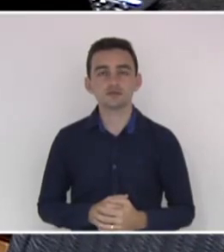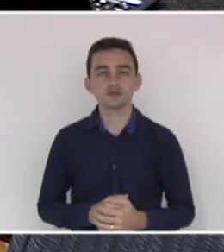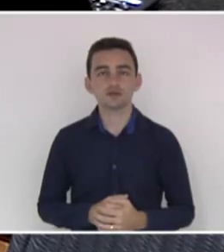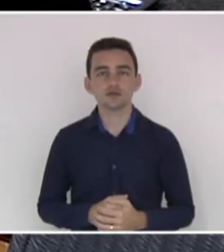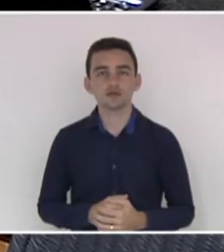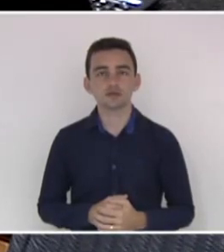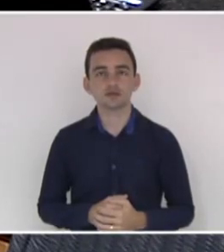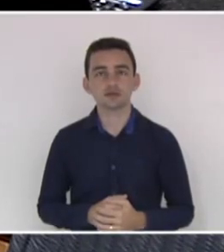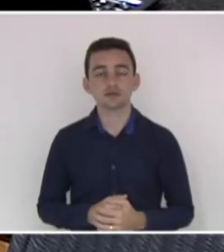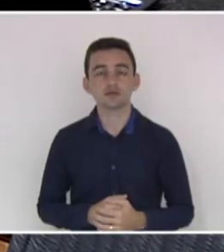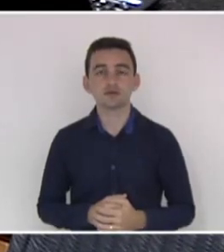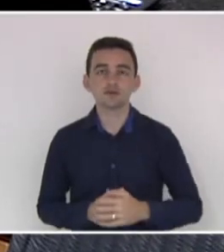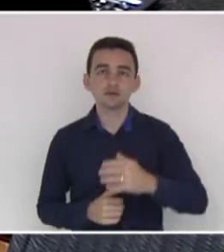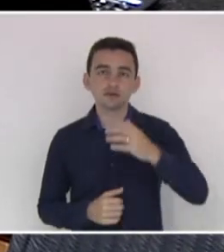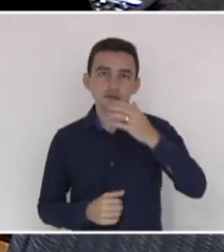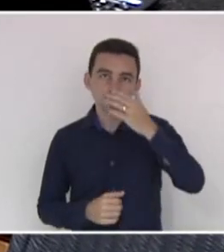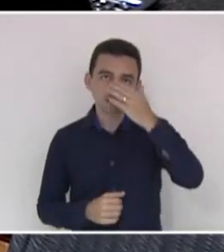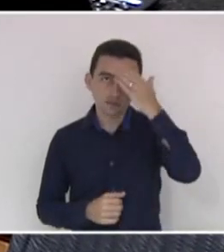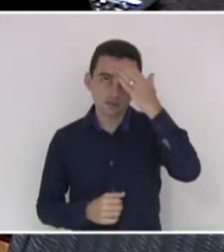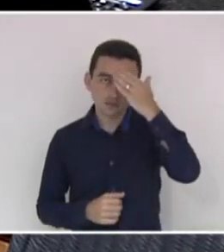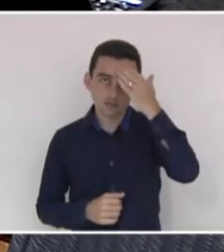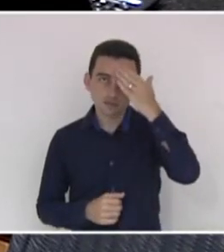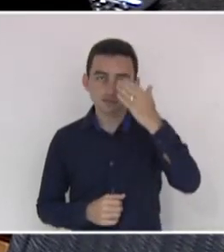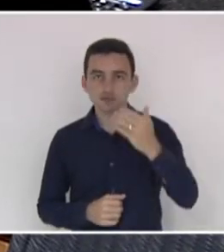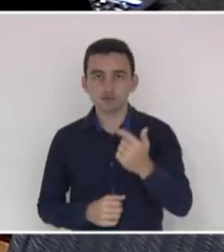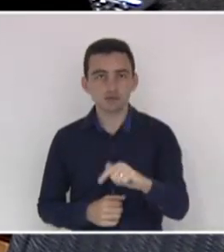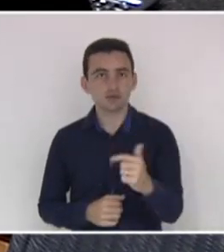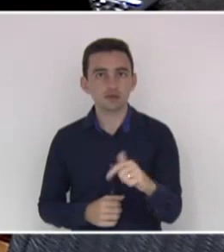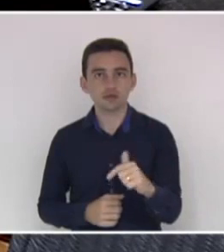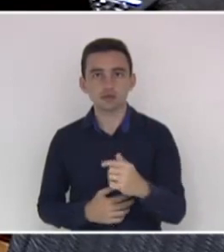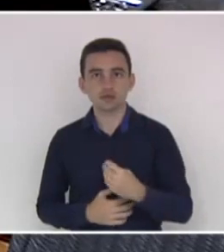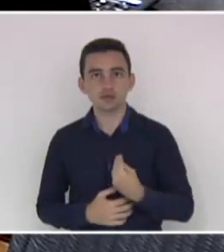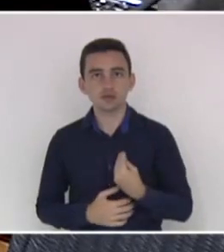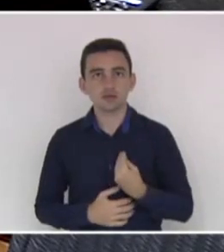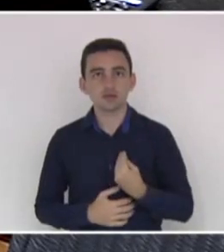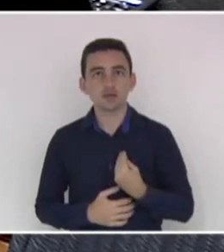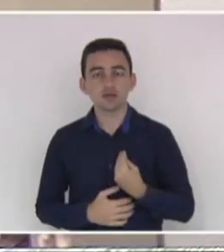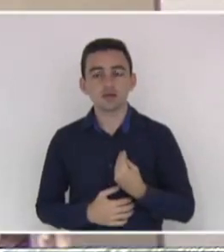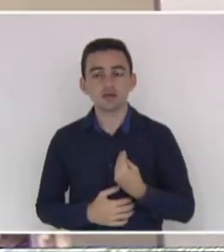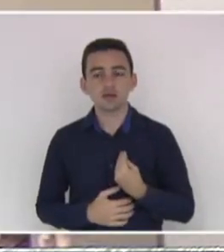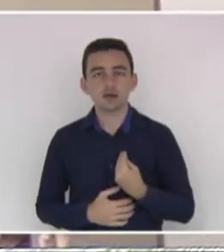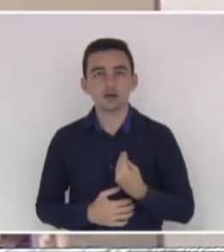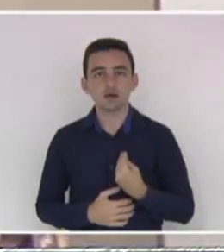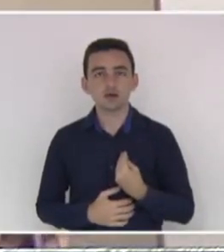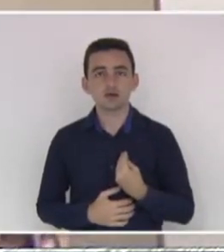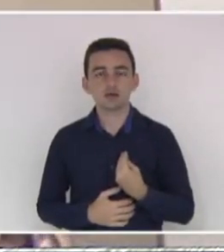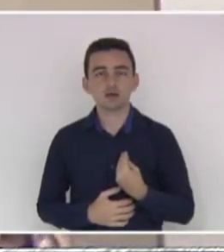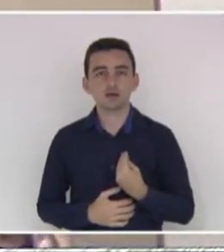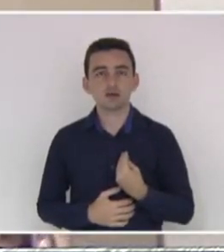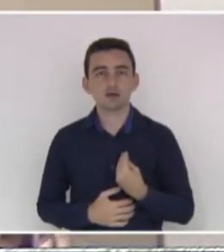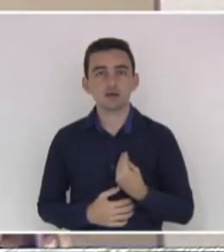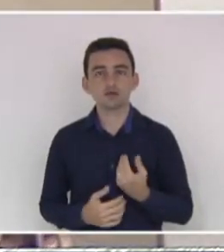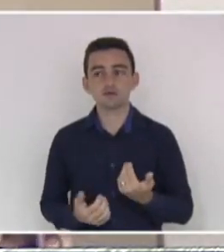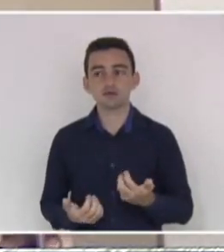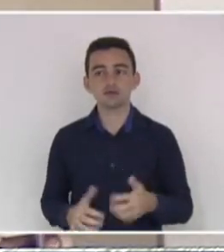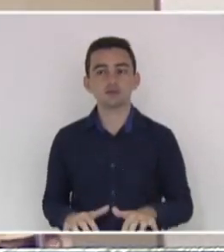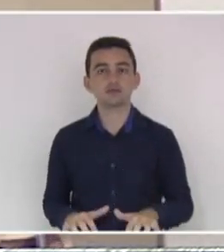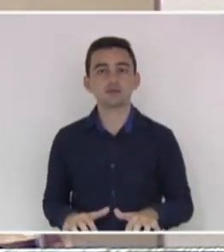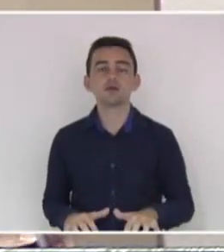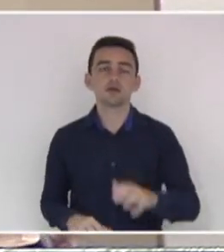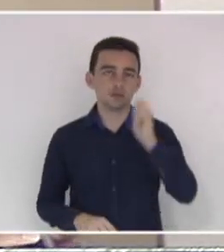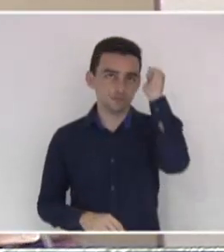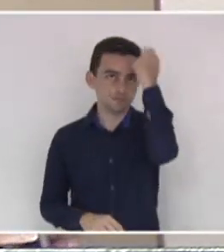Deputado Aguiar está declinando. Deputado Altair Silva. Vossa Excelência tem o tempo de até 10 minutos para fala em